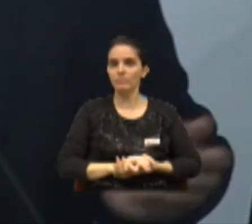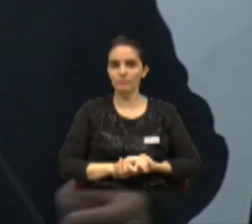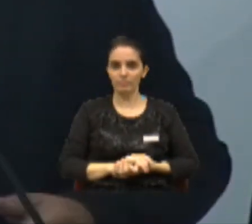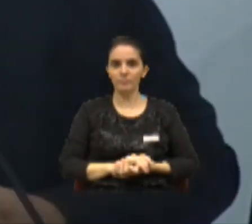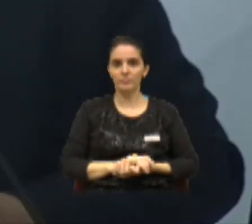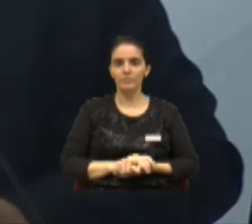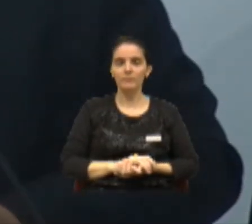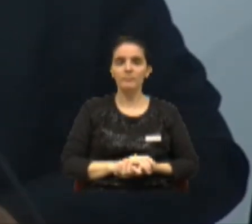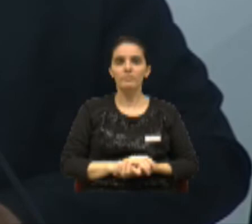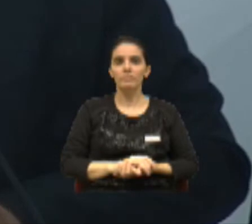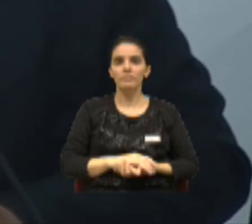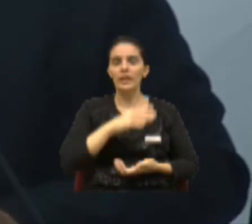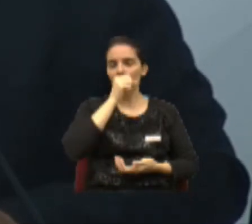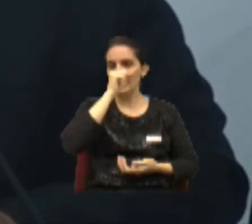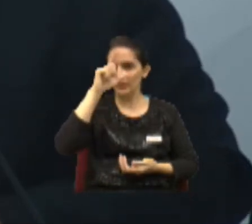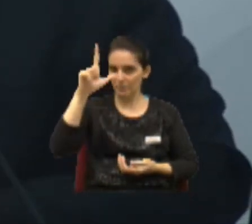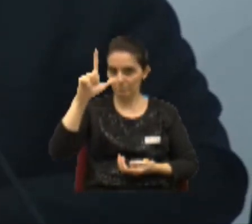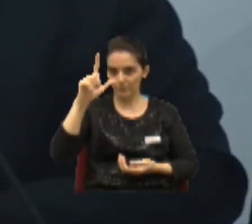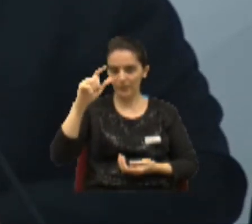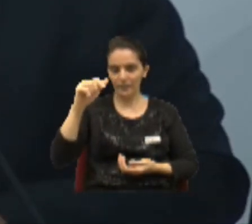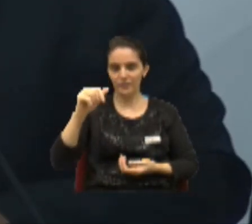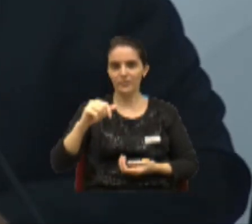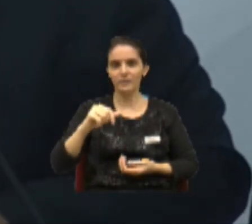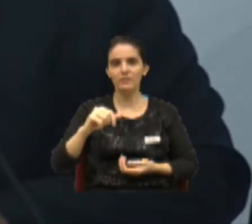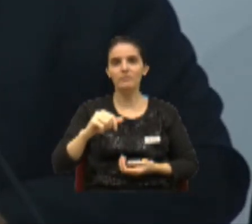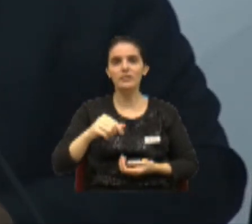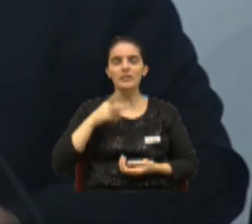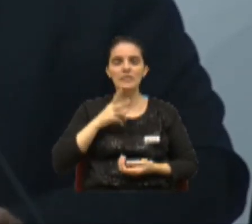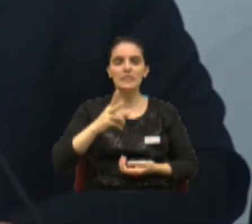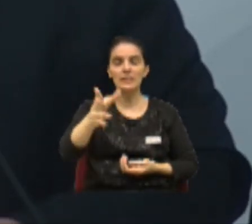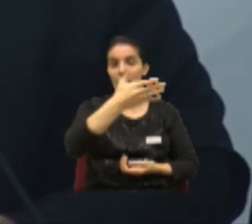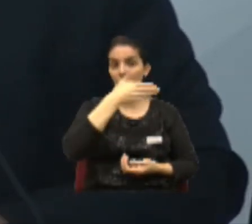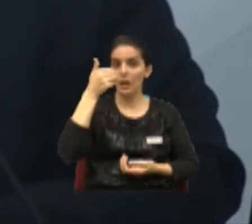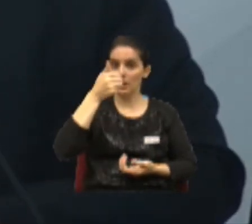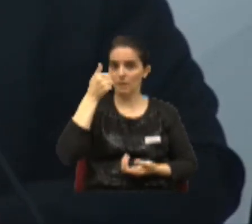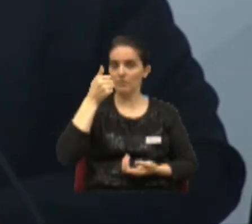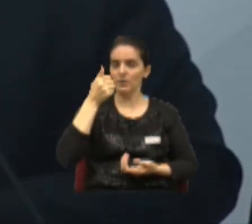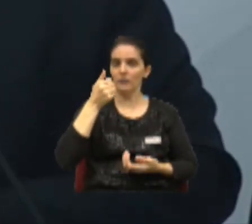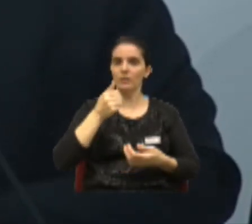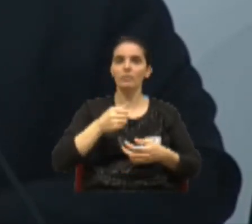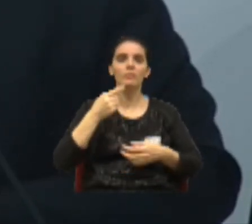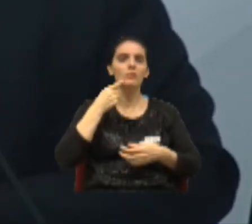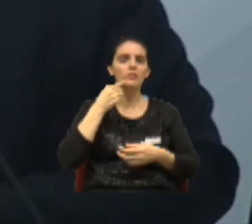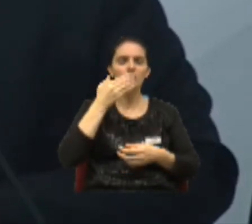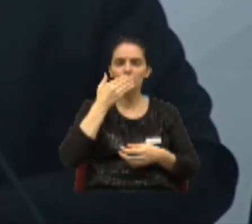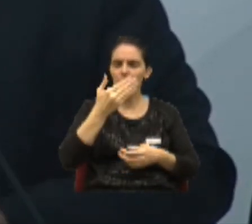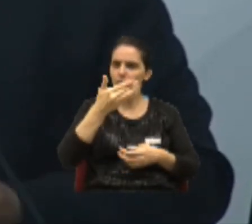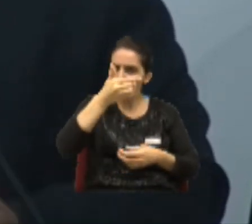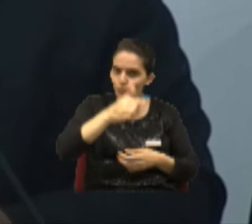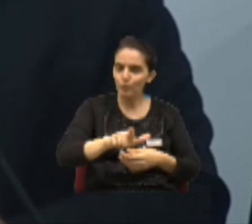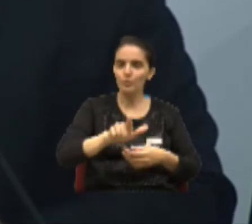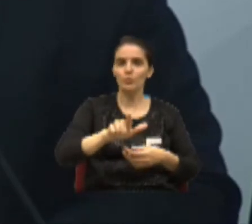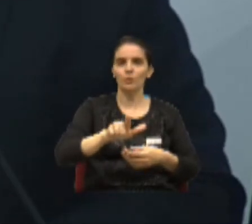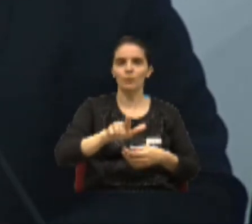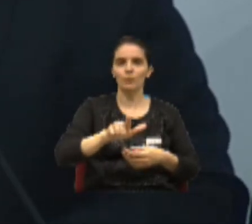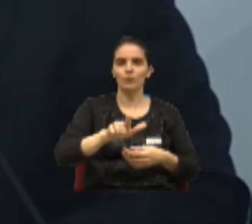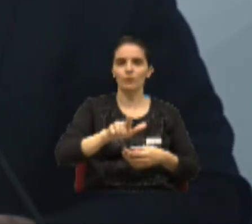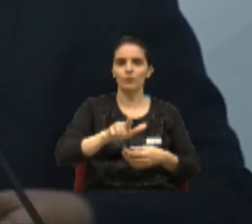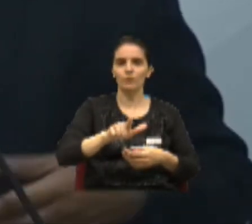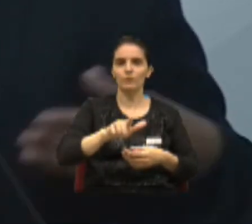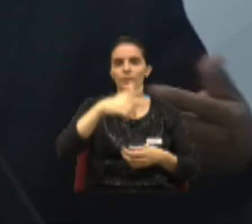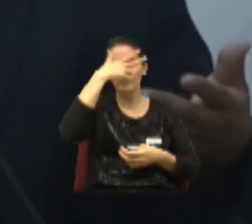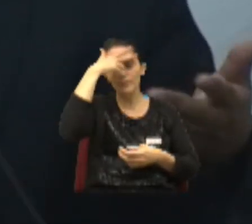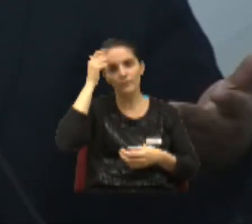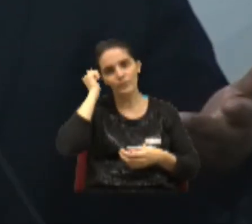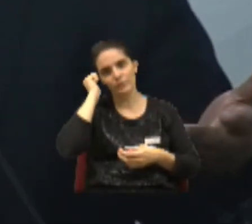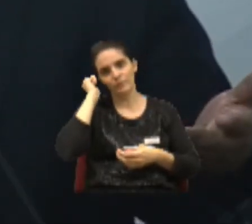isso, eu acho que Limeira ganha e ganha sempre. E peço de novo ao Executivo que